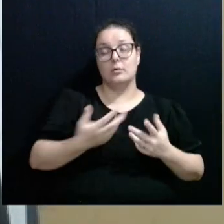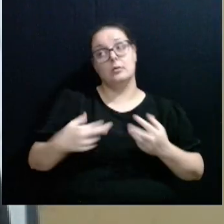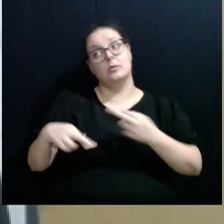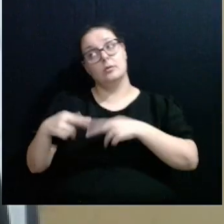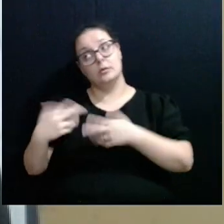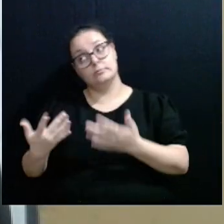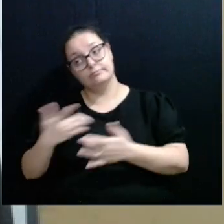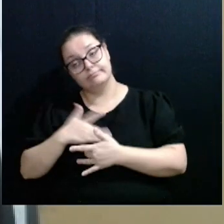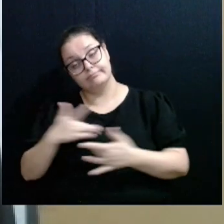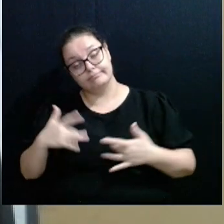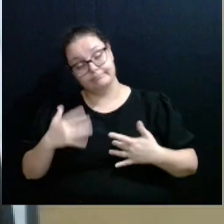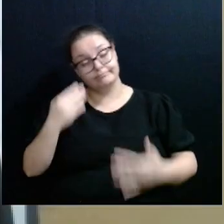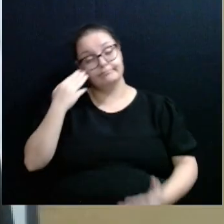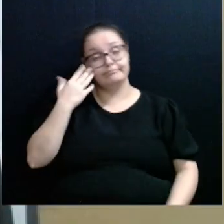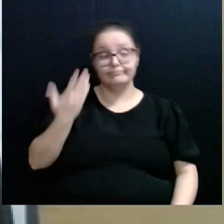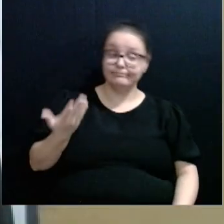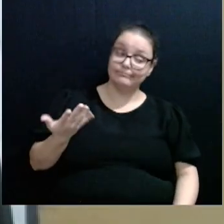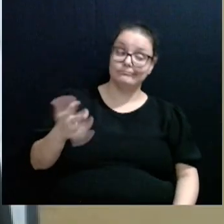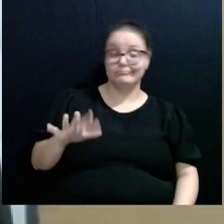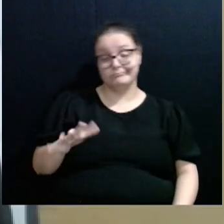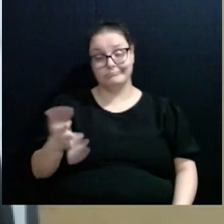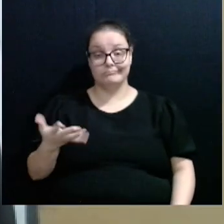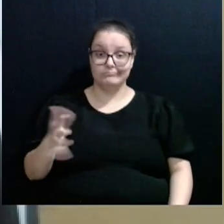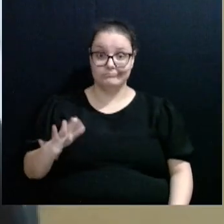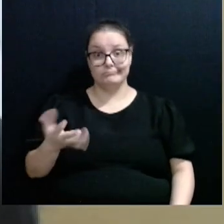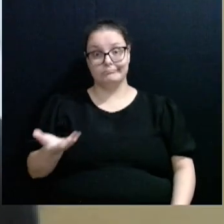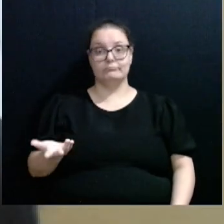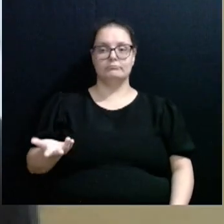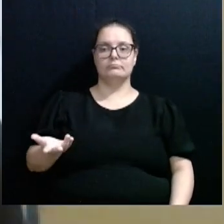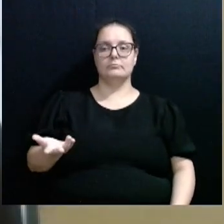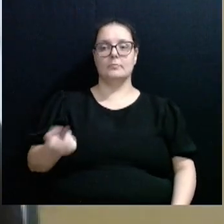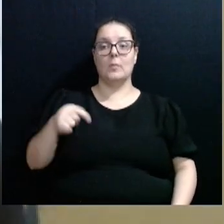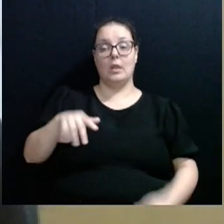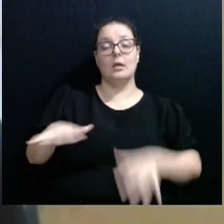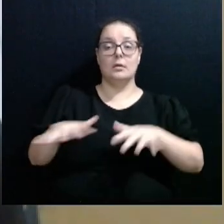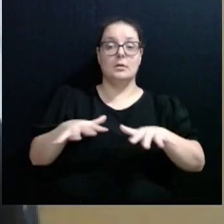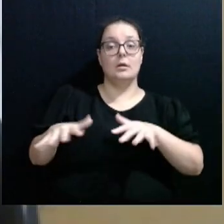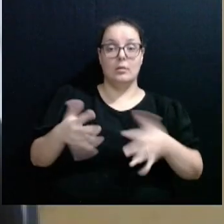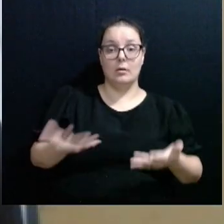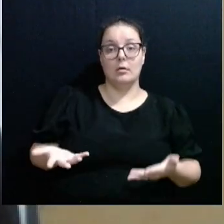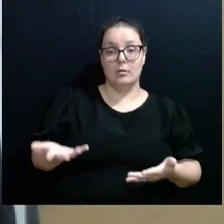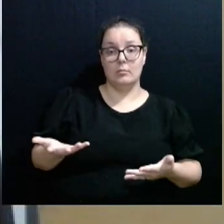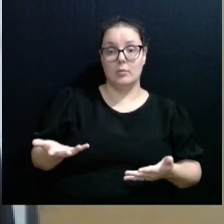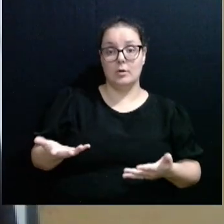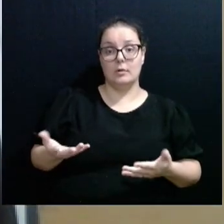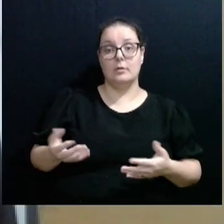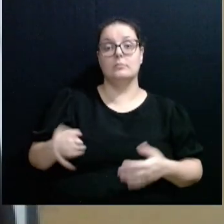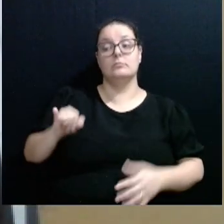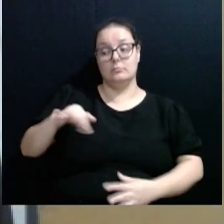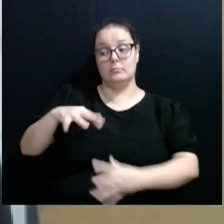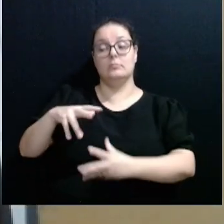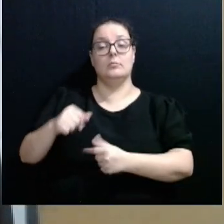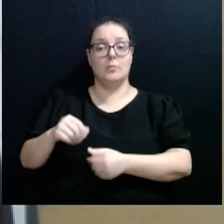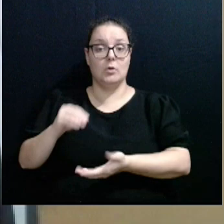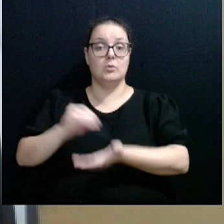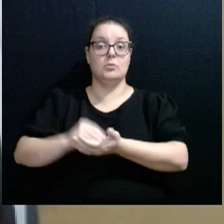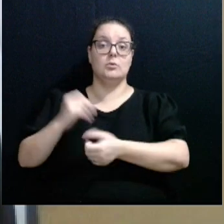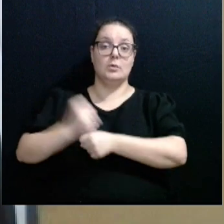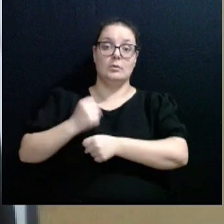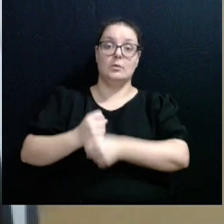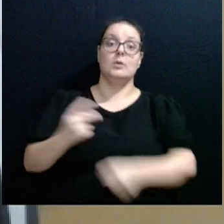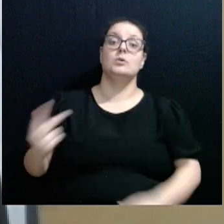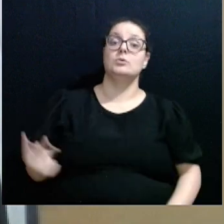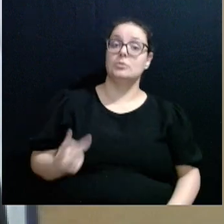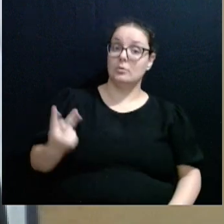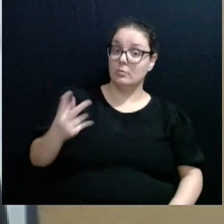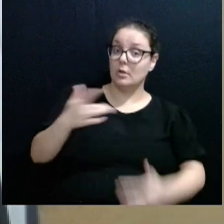mental, nem tanto. Então, esse é um movimento que é internacional nos últimos anos de valorização da saúde